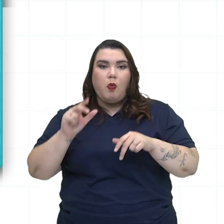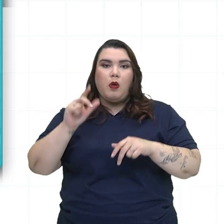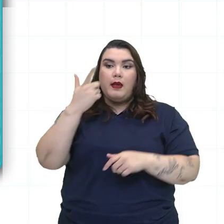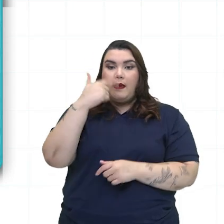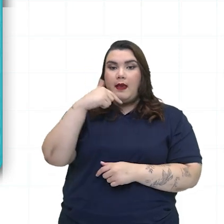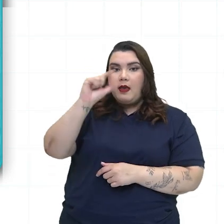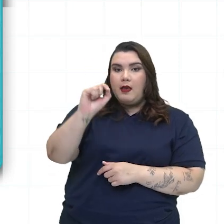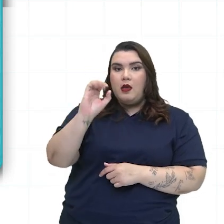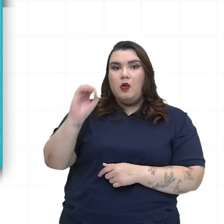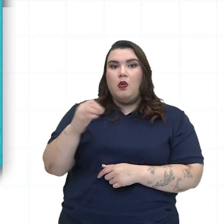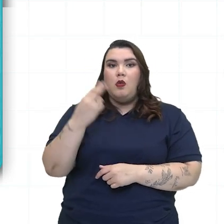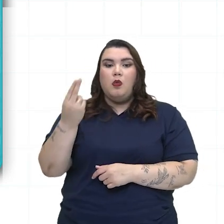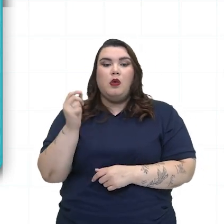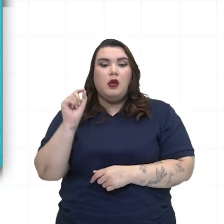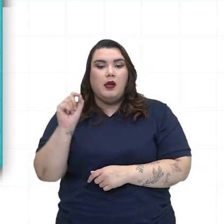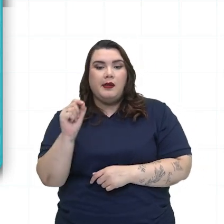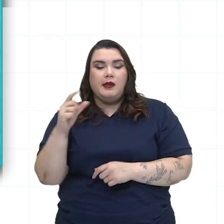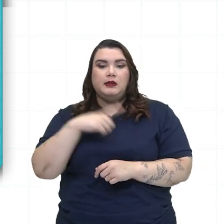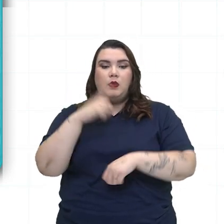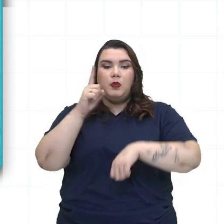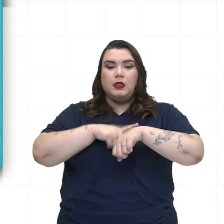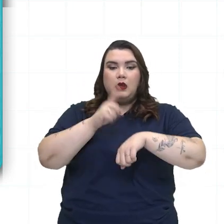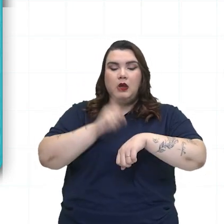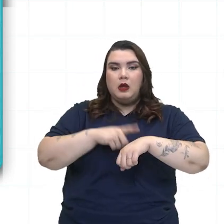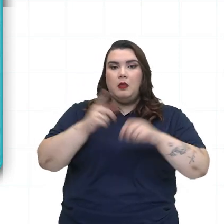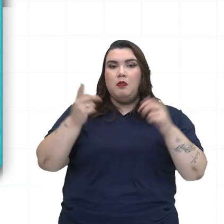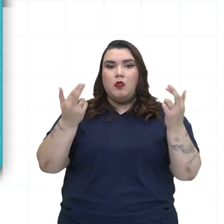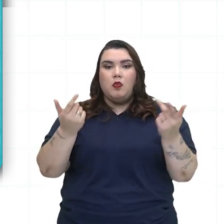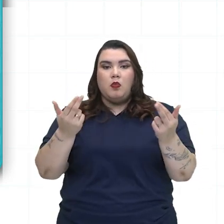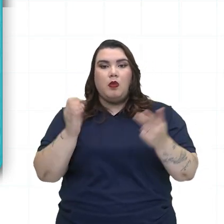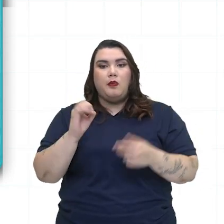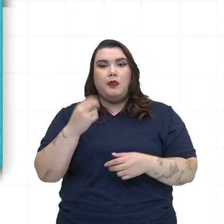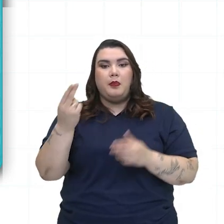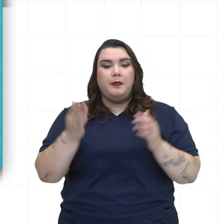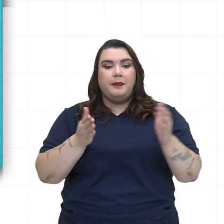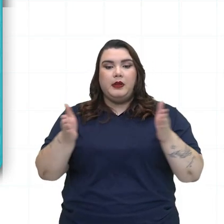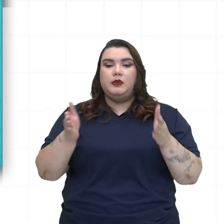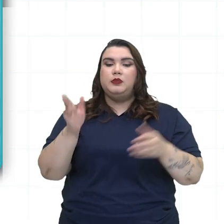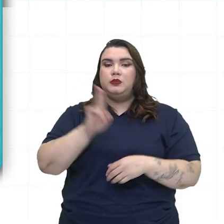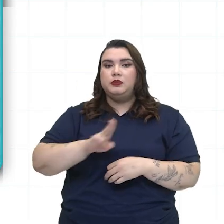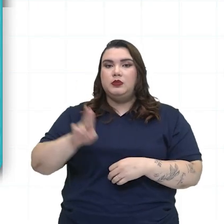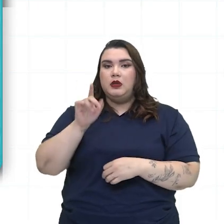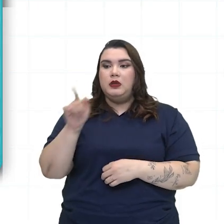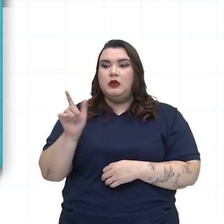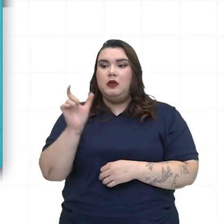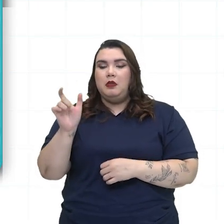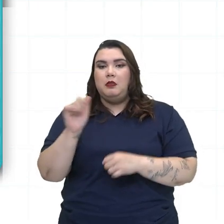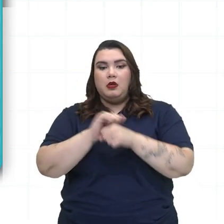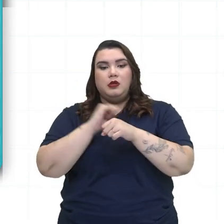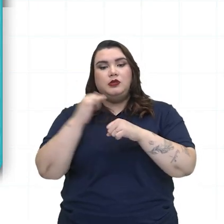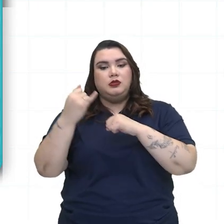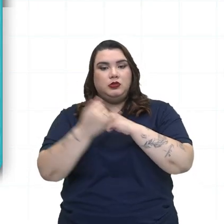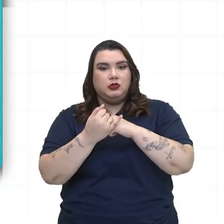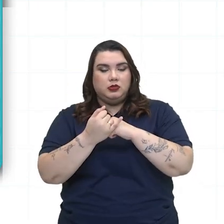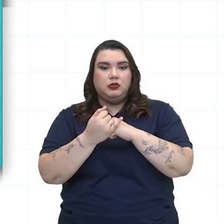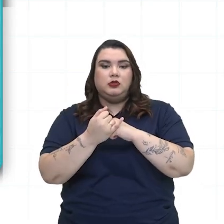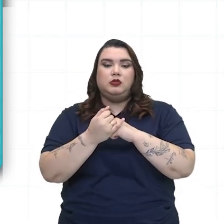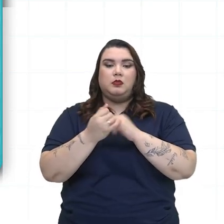tempo ou época. Utilizamos essa palavra como adjetivo para indicar o